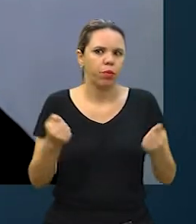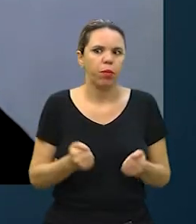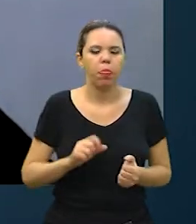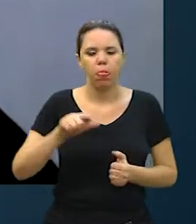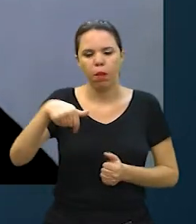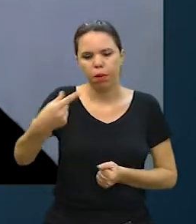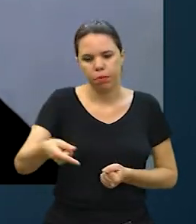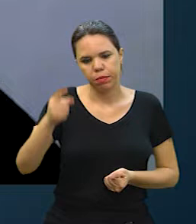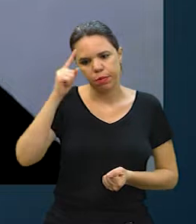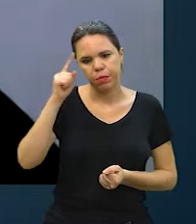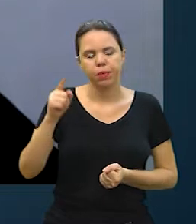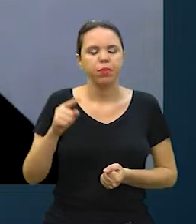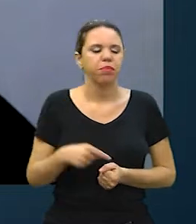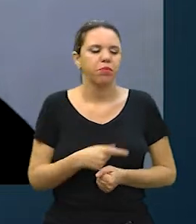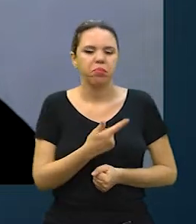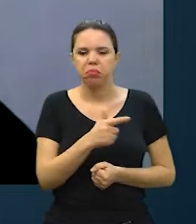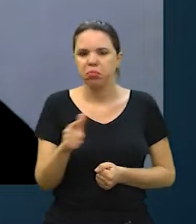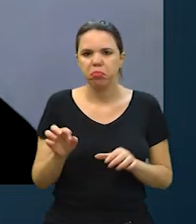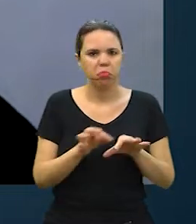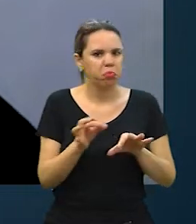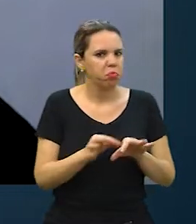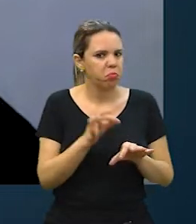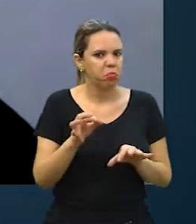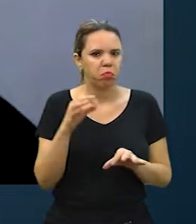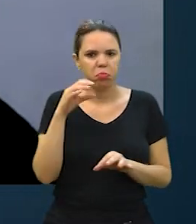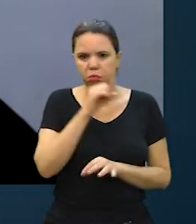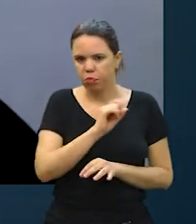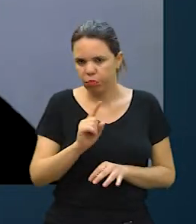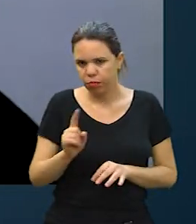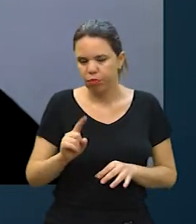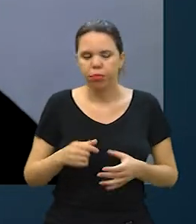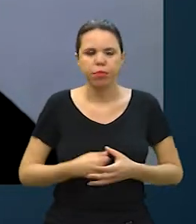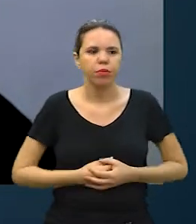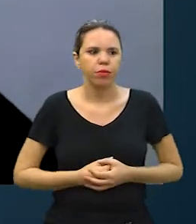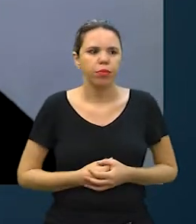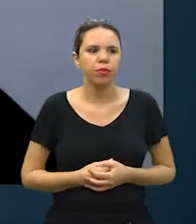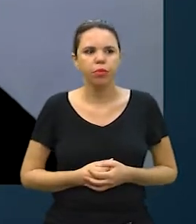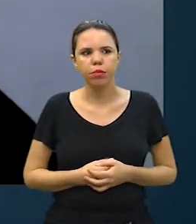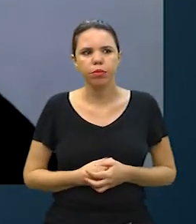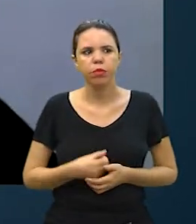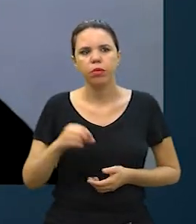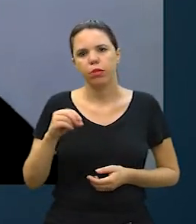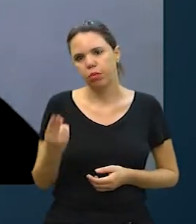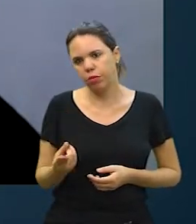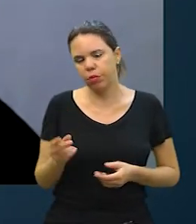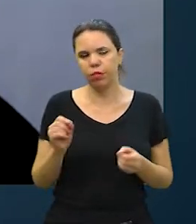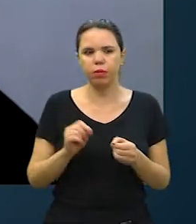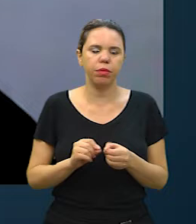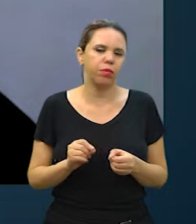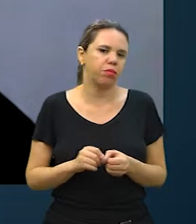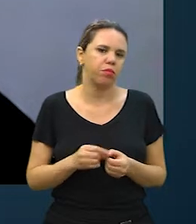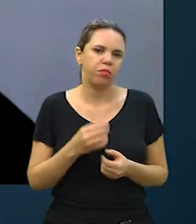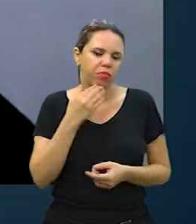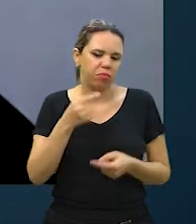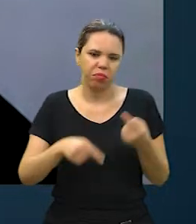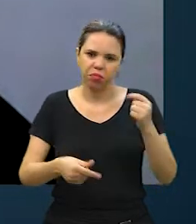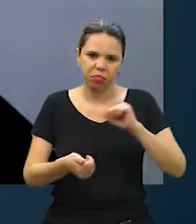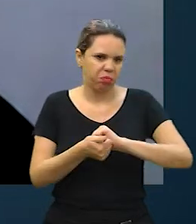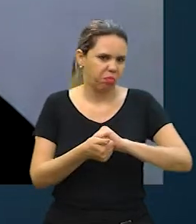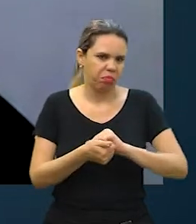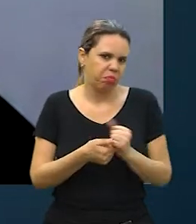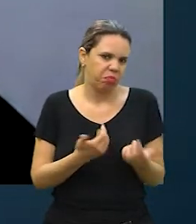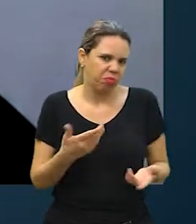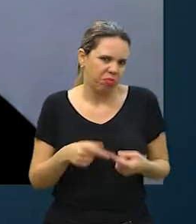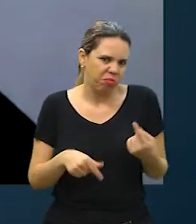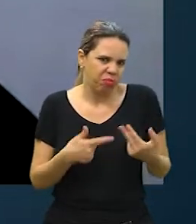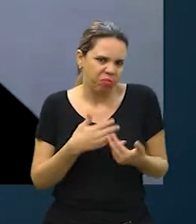dia seguinte, a gente não tinha quem fizesse esse serviço, ou se fizesse, não ficava com a qualidade